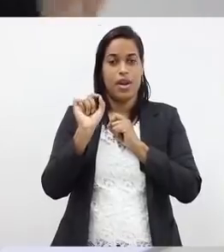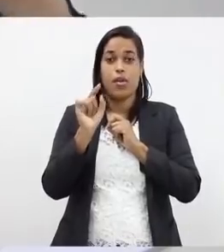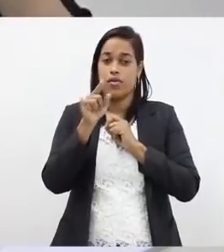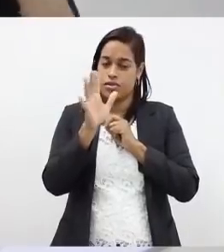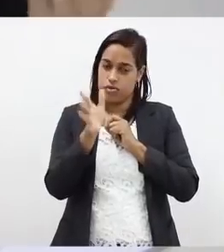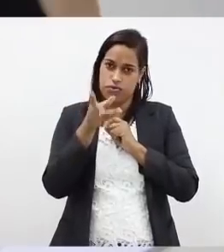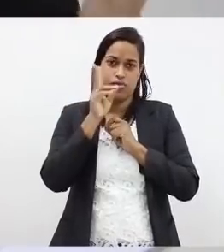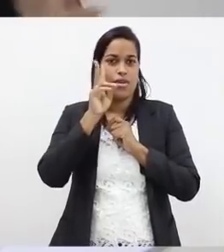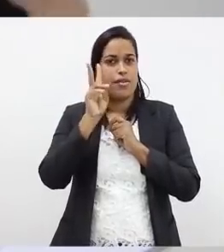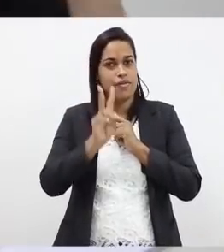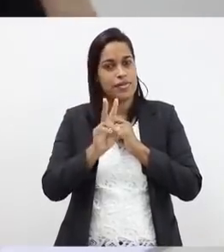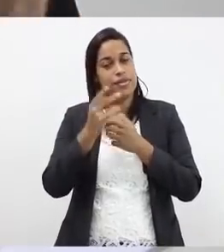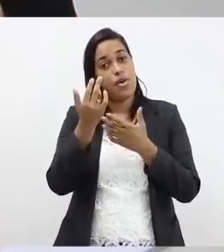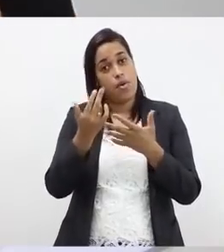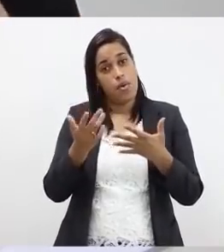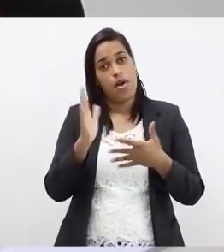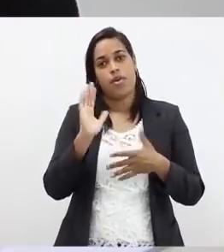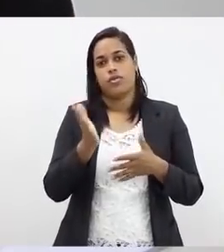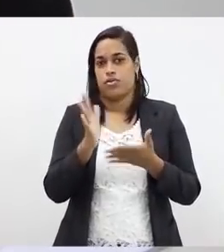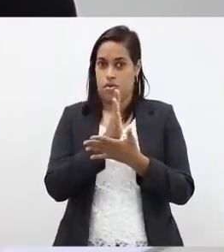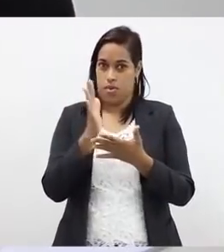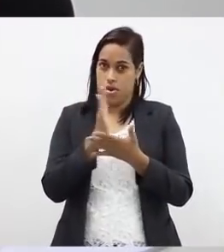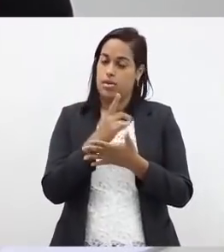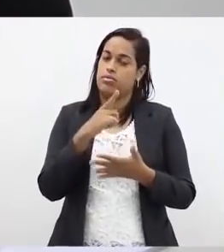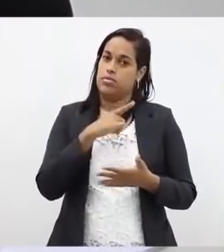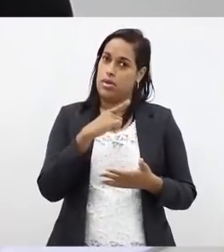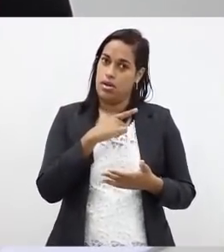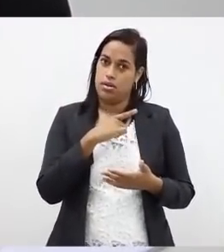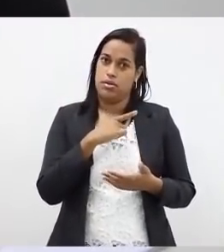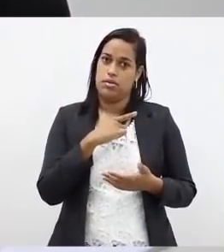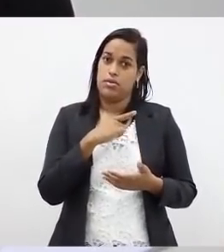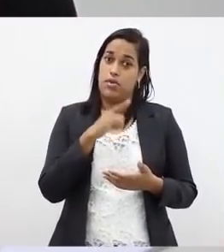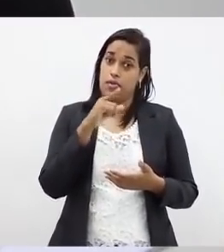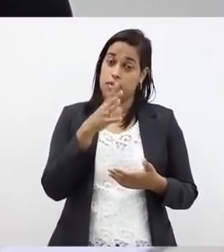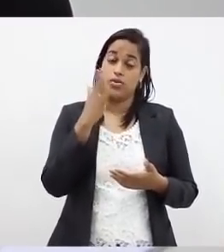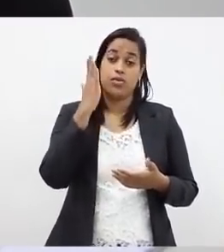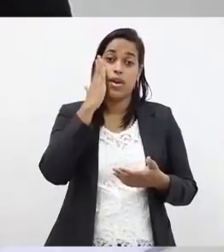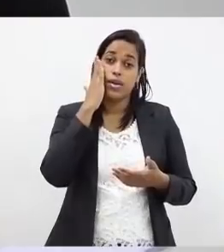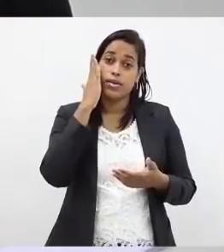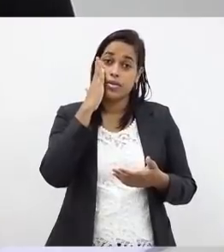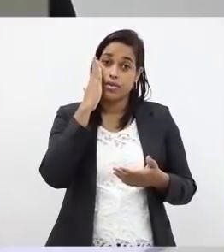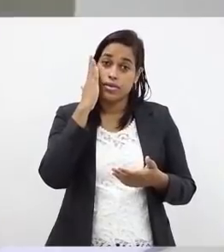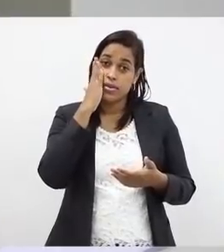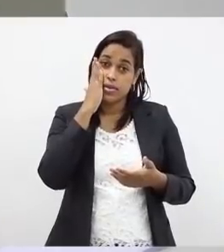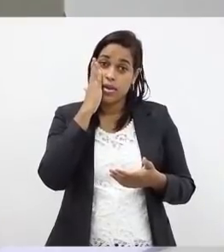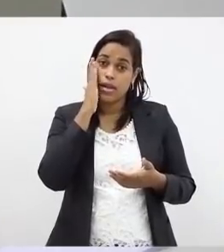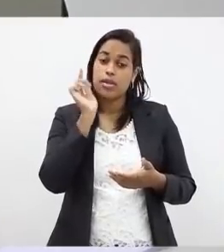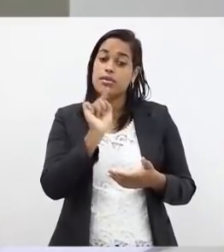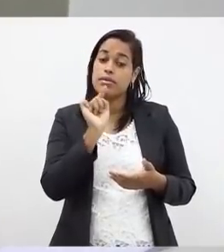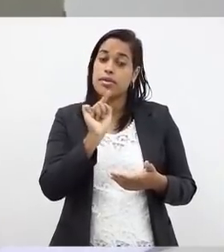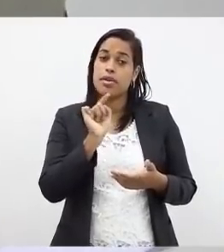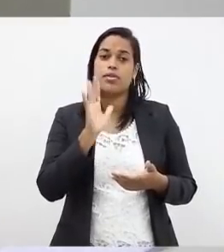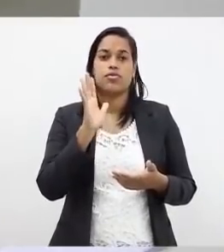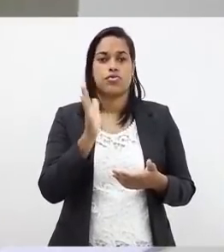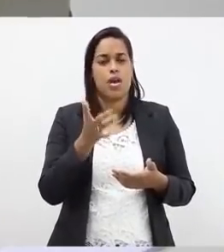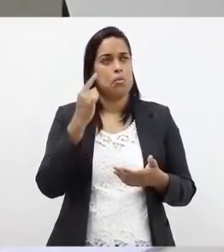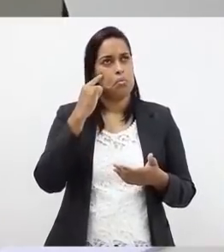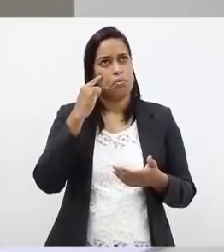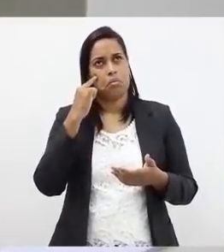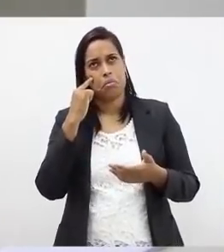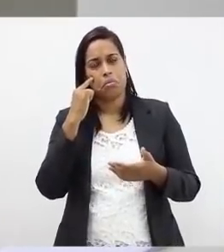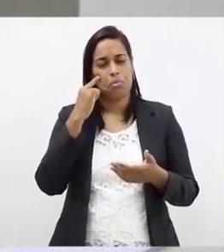já viram alguma coisa já no caderno, então vocês já compreendem, nesse ponto já era para ter tirado todas